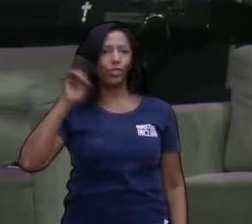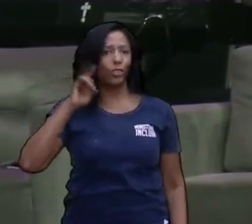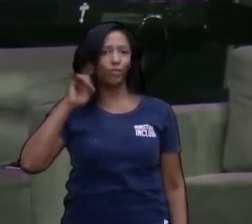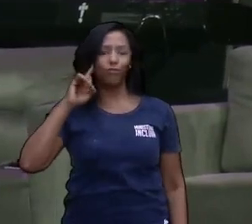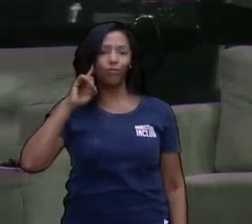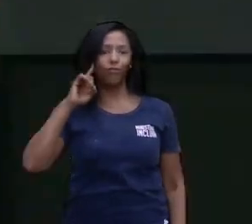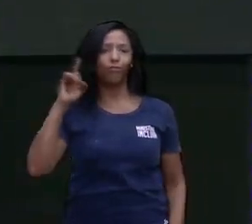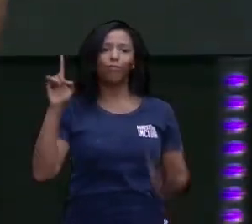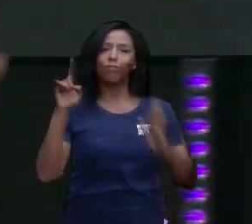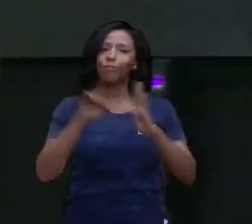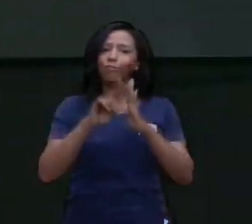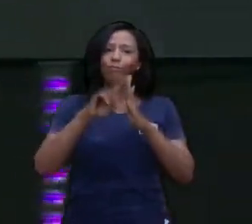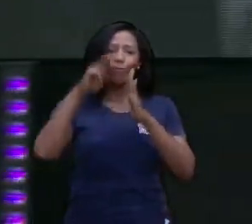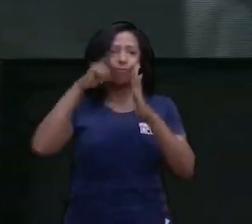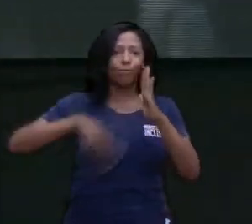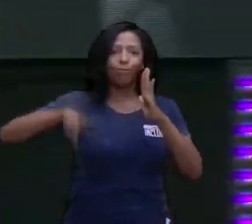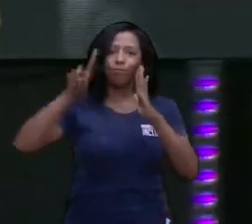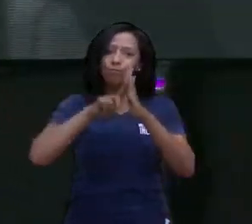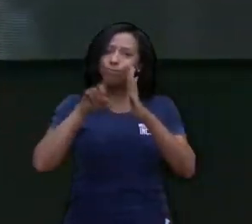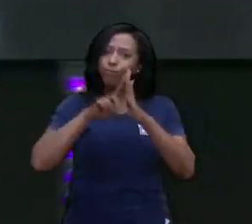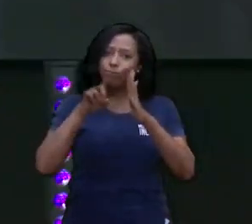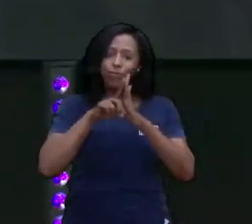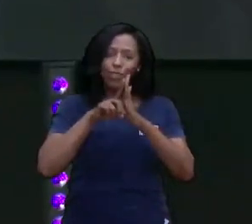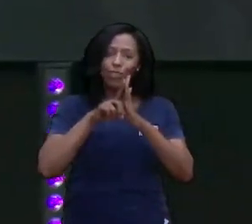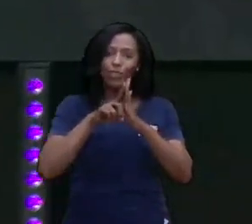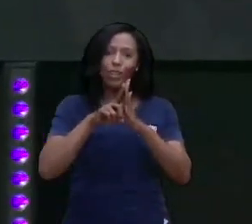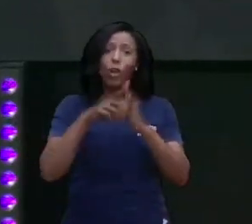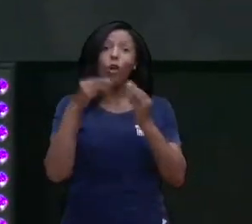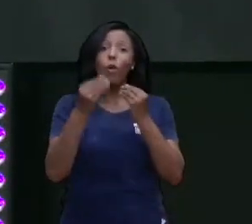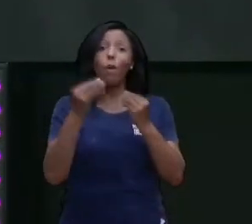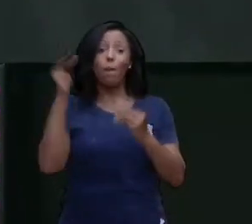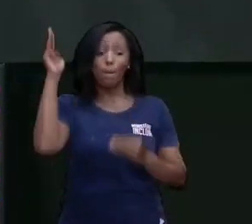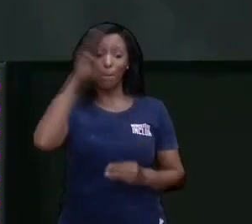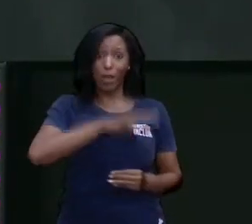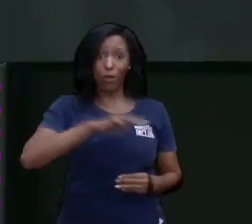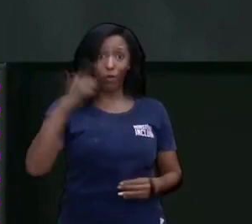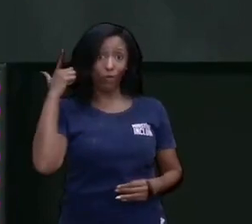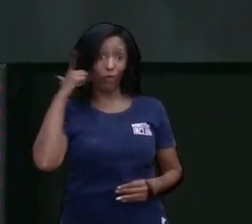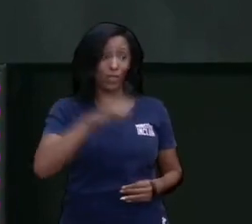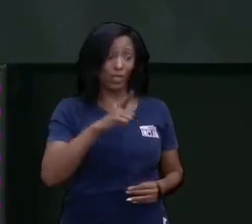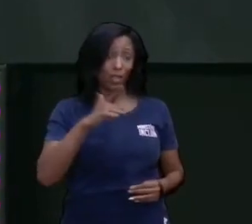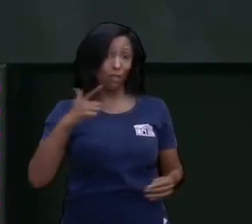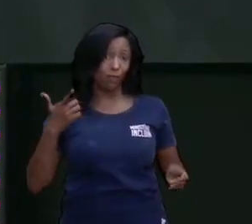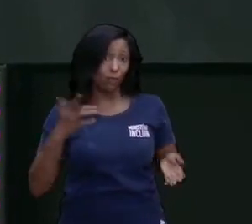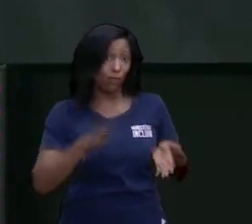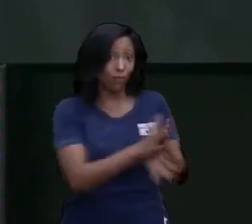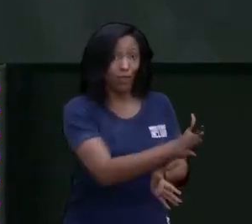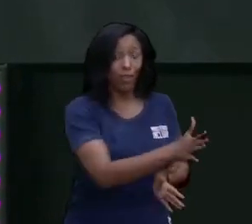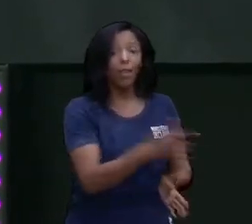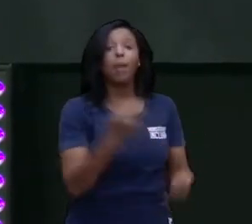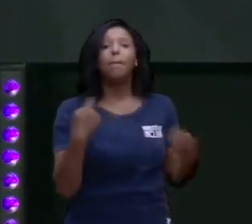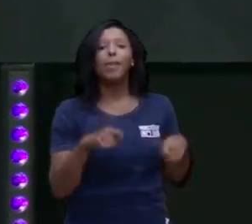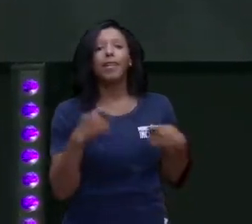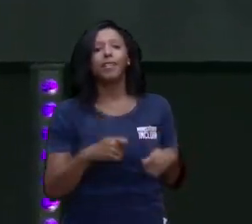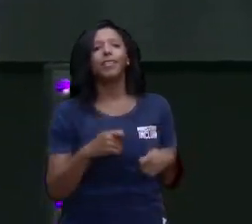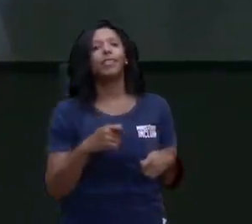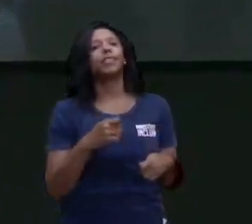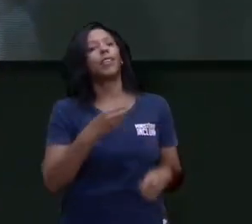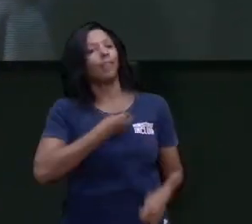não existe como venceu mal sem uma rotina diária de vida devocional E aí